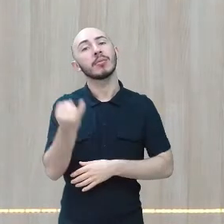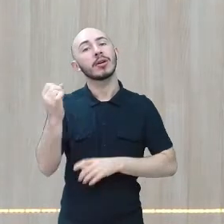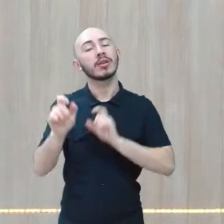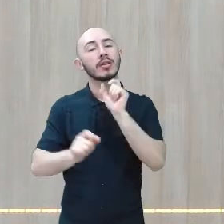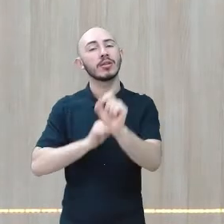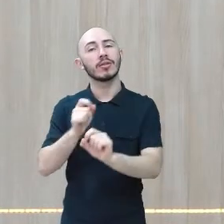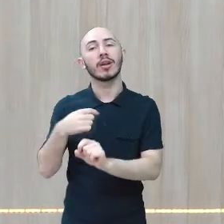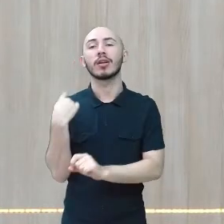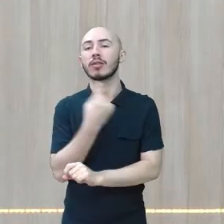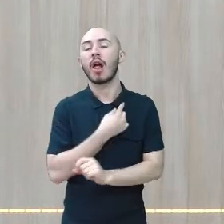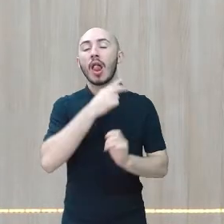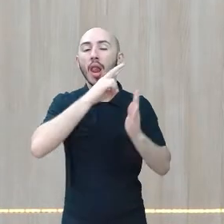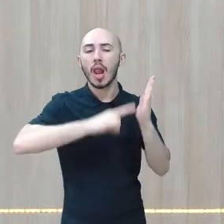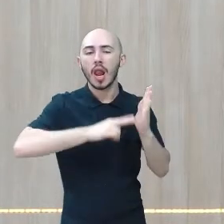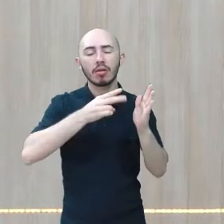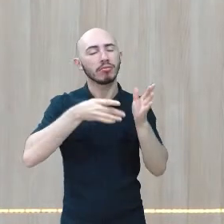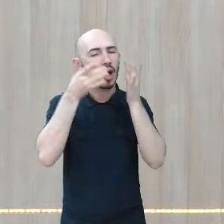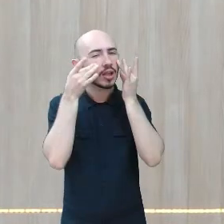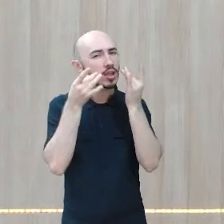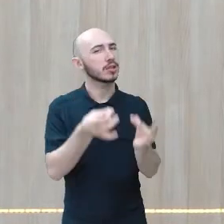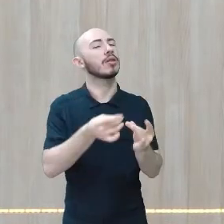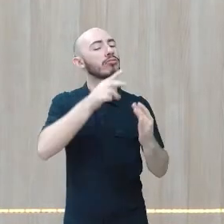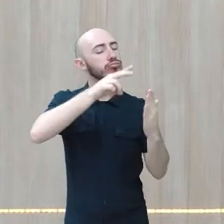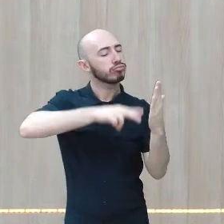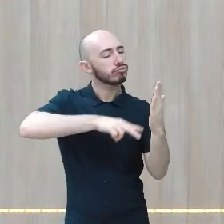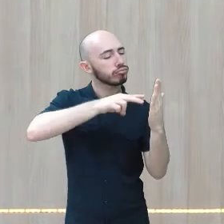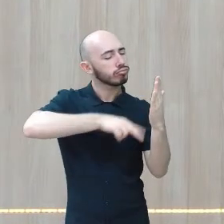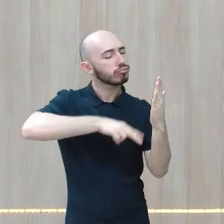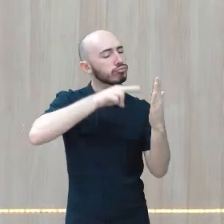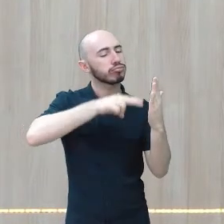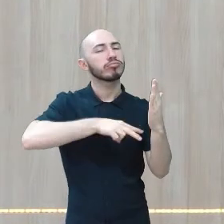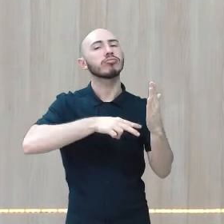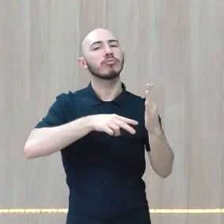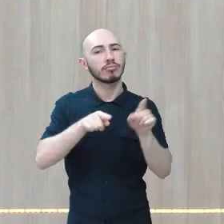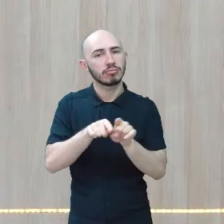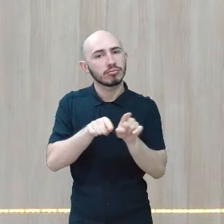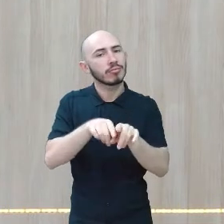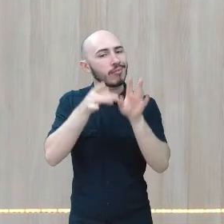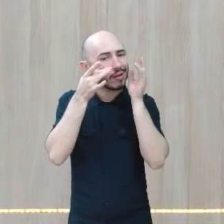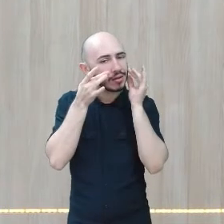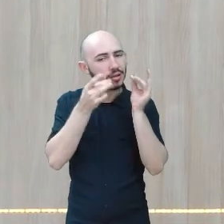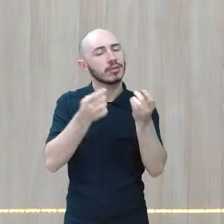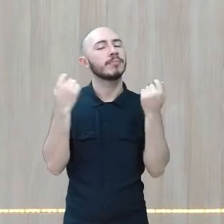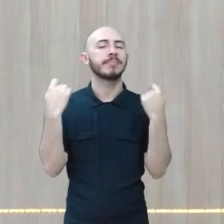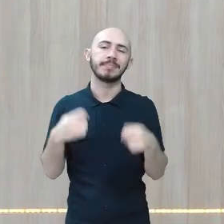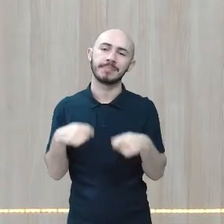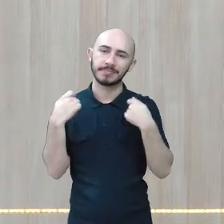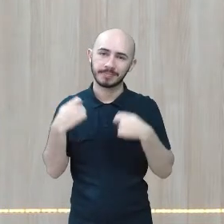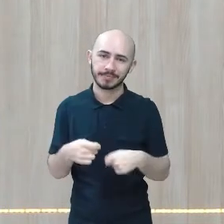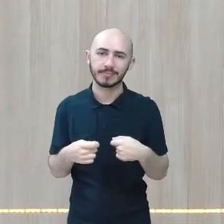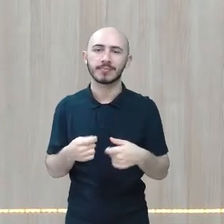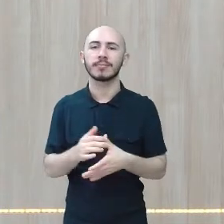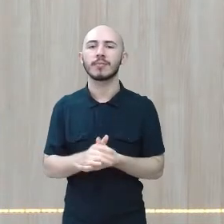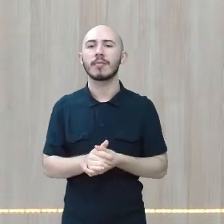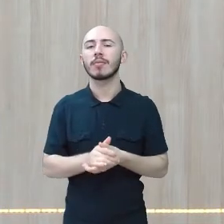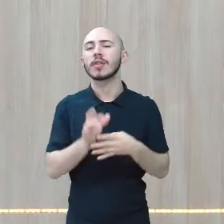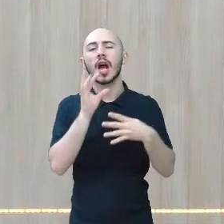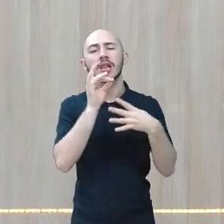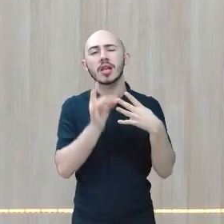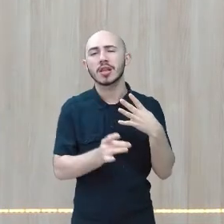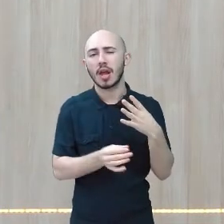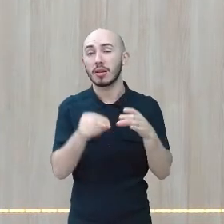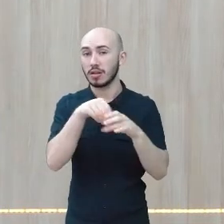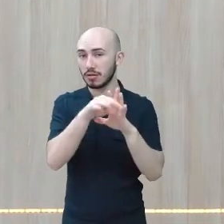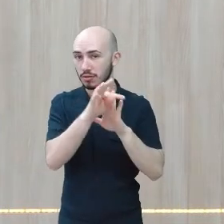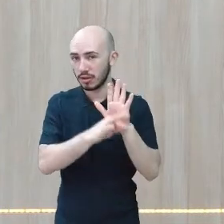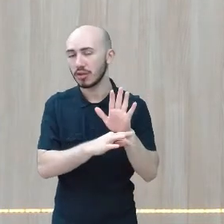importância de lermos com atenção, de estarmos aí, ó, bem ligadinhos em todos os detalhes do